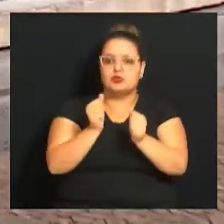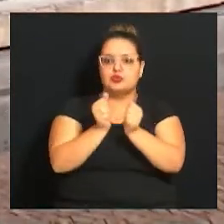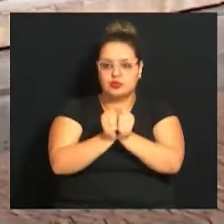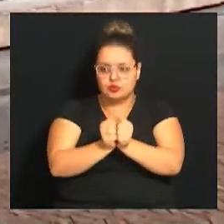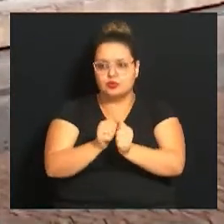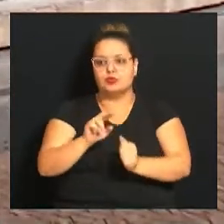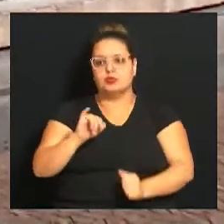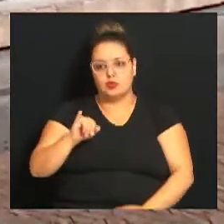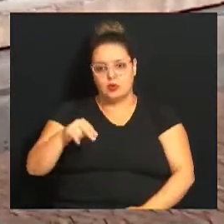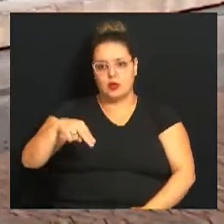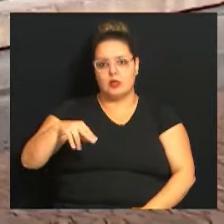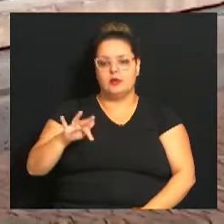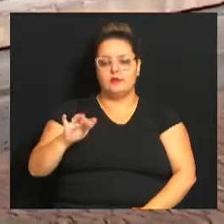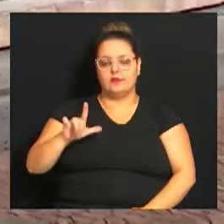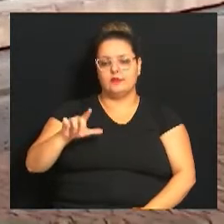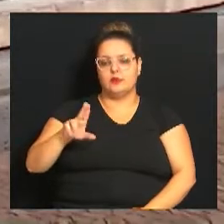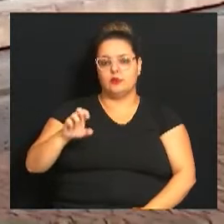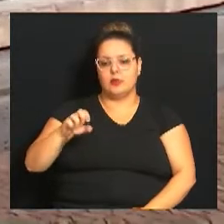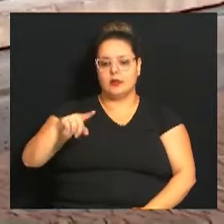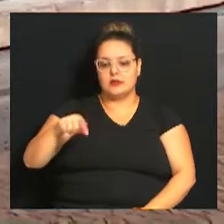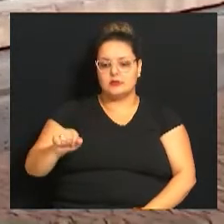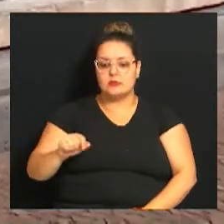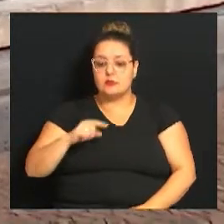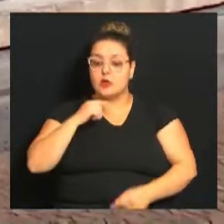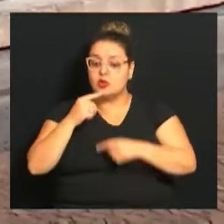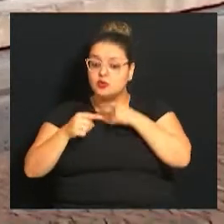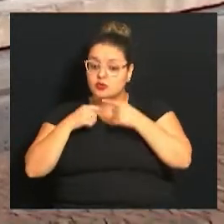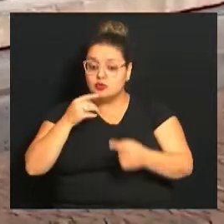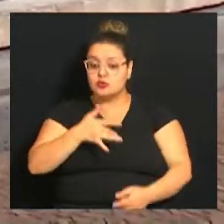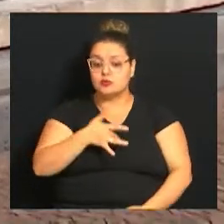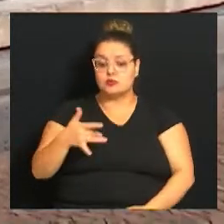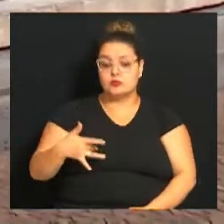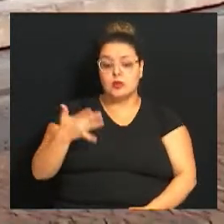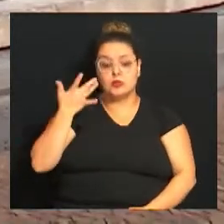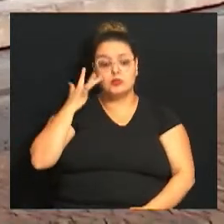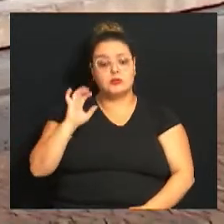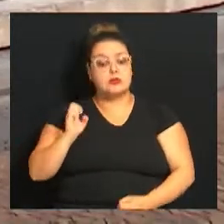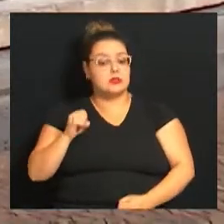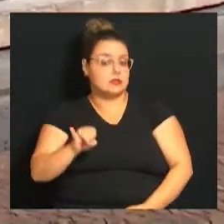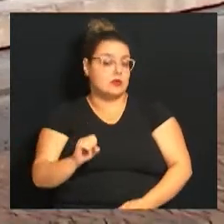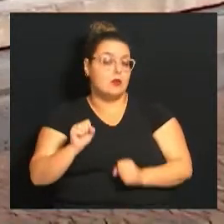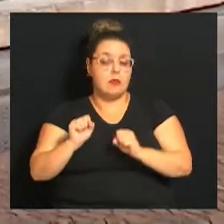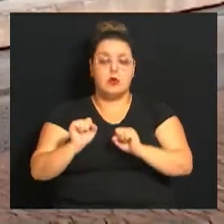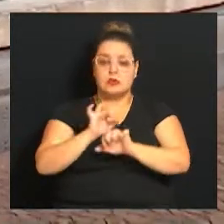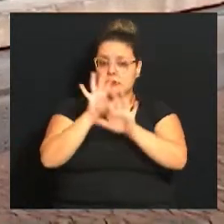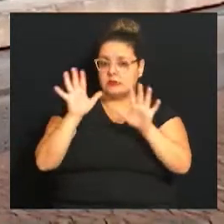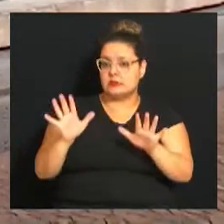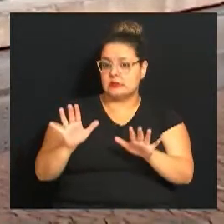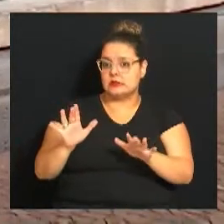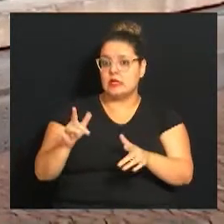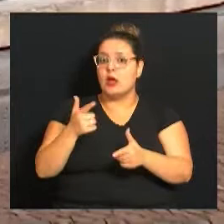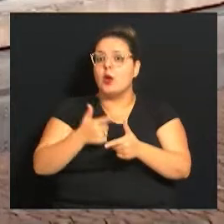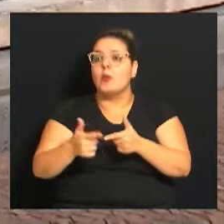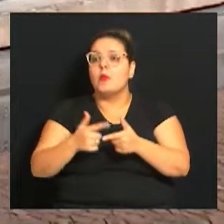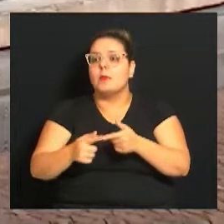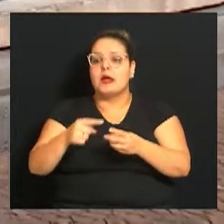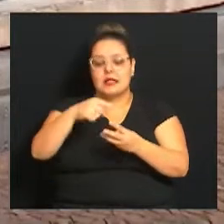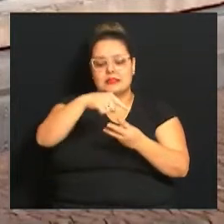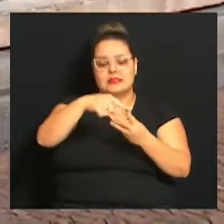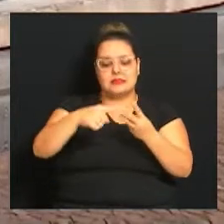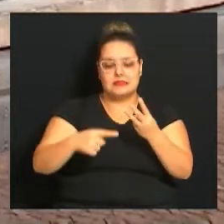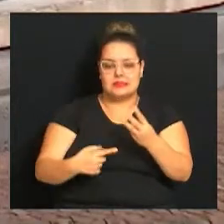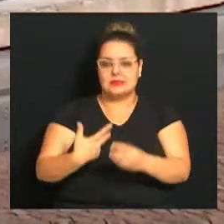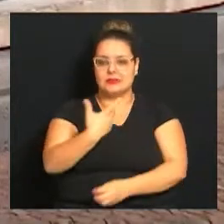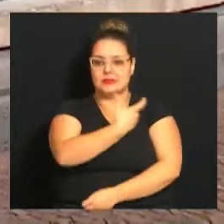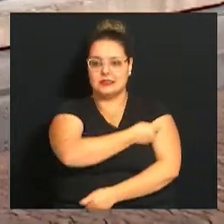influenza. Uma dúvida sobre saúde, Shaula, não sei se você pode nos esclarecer. Existe algum problema em tomar as 3 doses, tomar tanto de